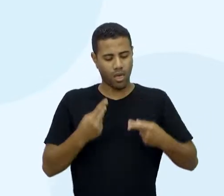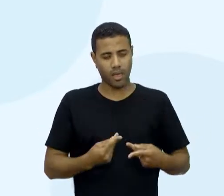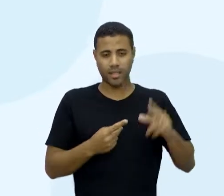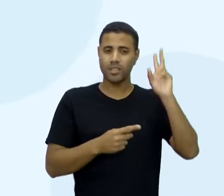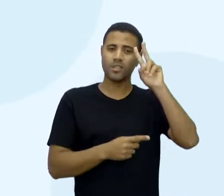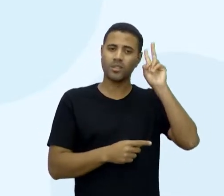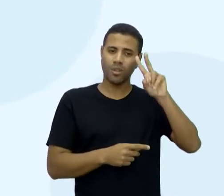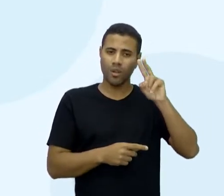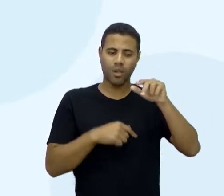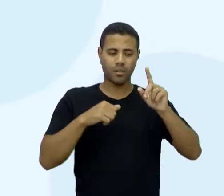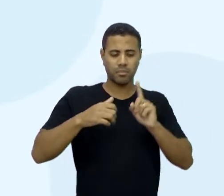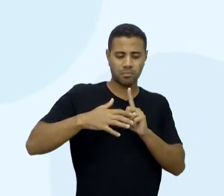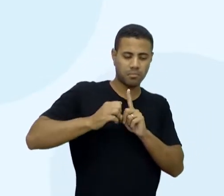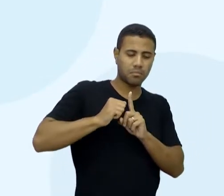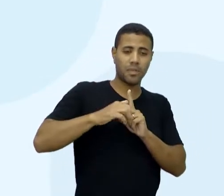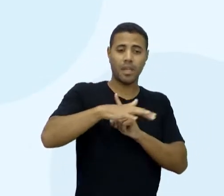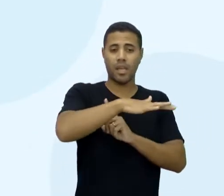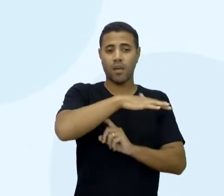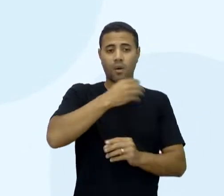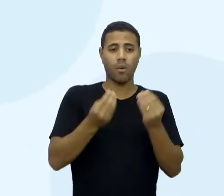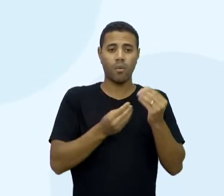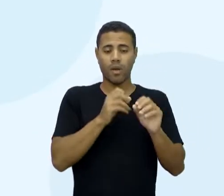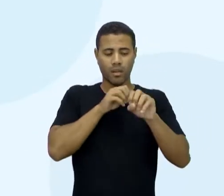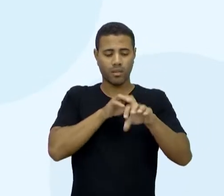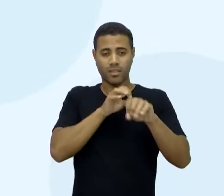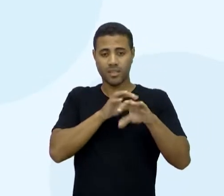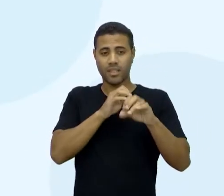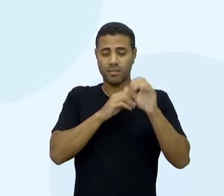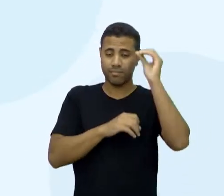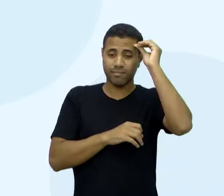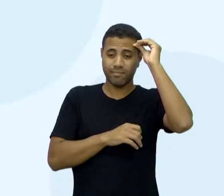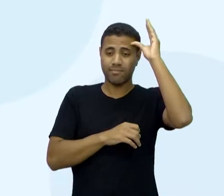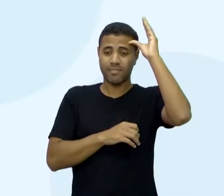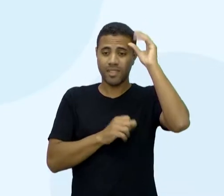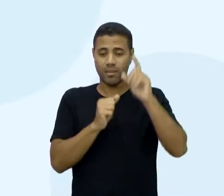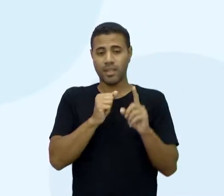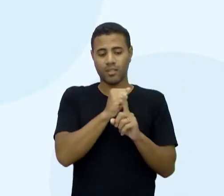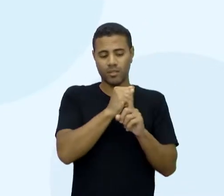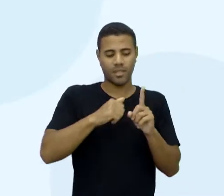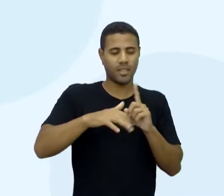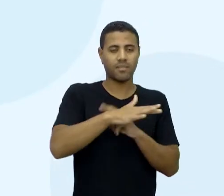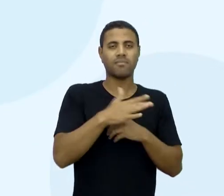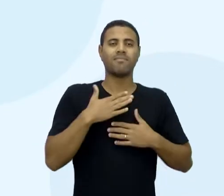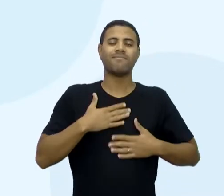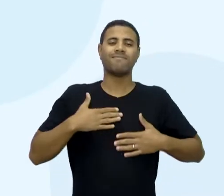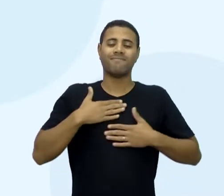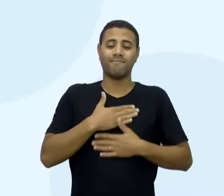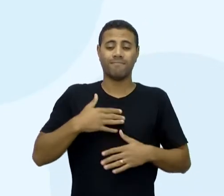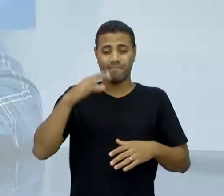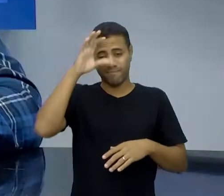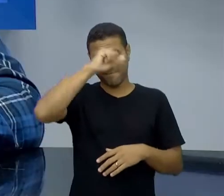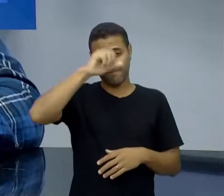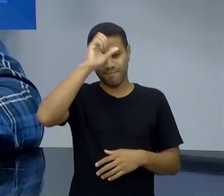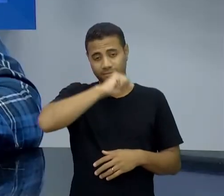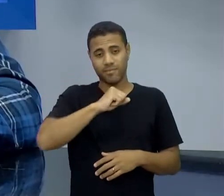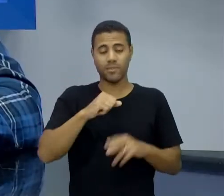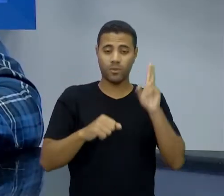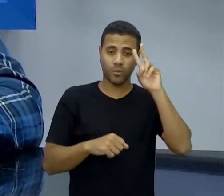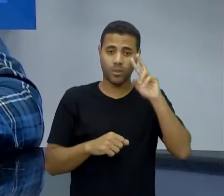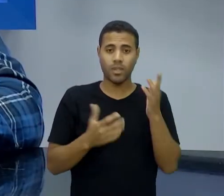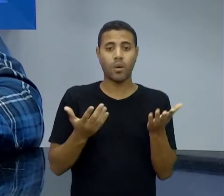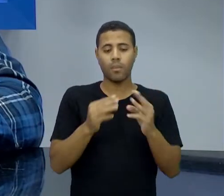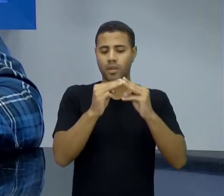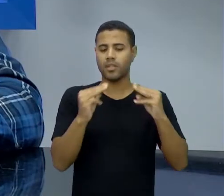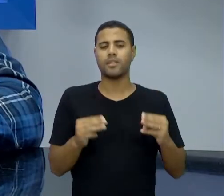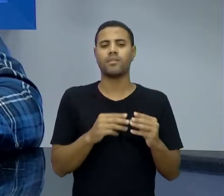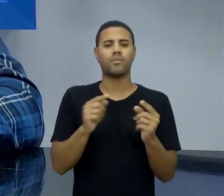seu entorno para a educação e o deleite da sociedade. Então, o museu ele não tem o